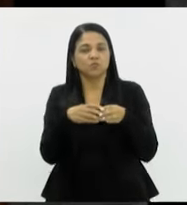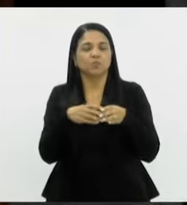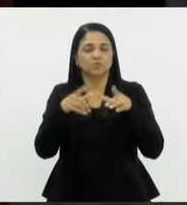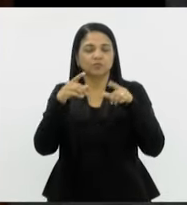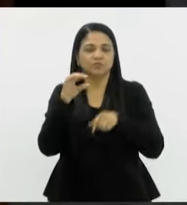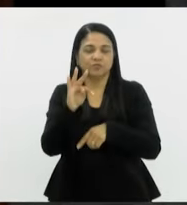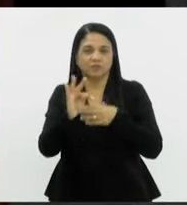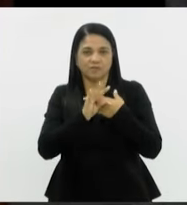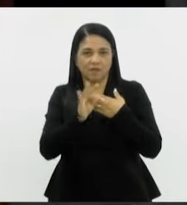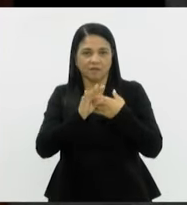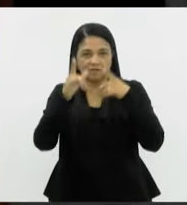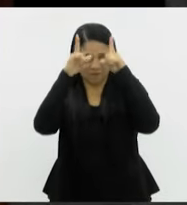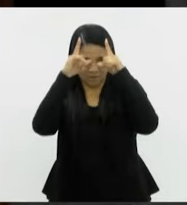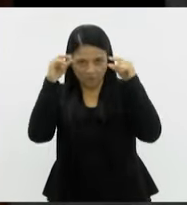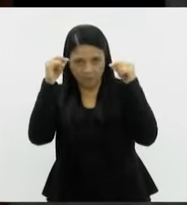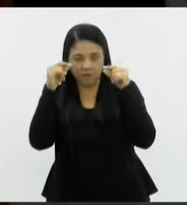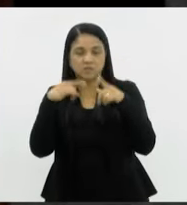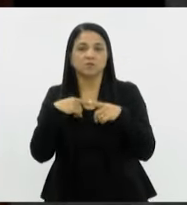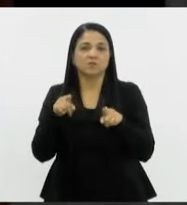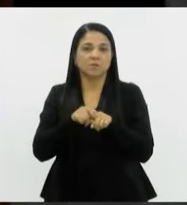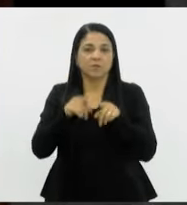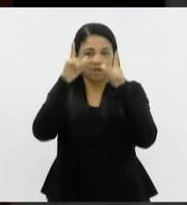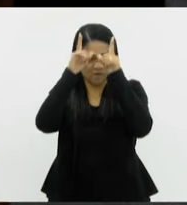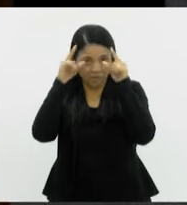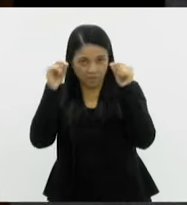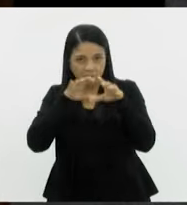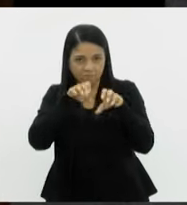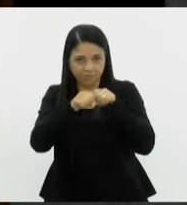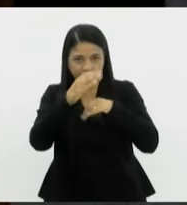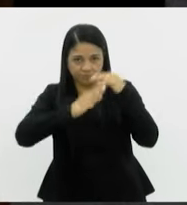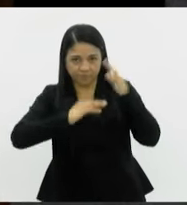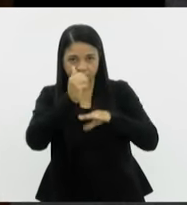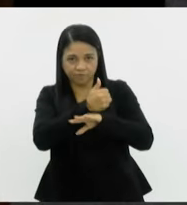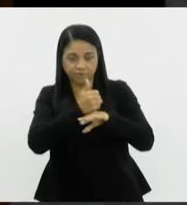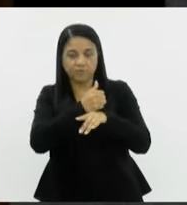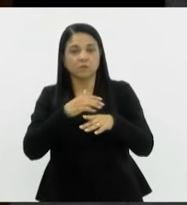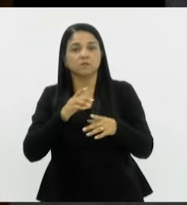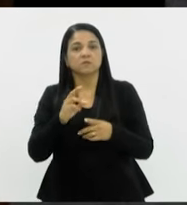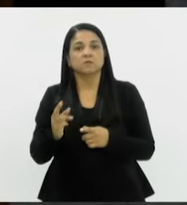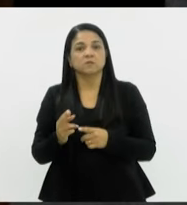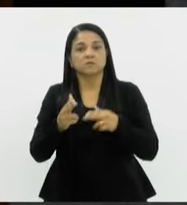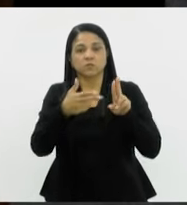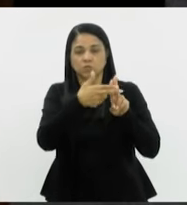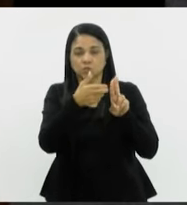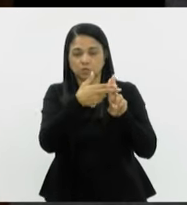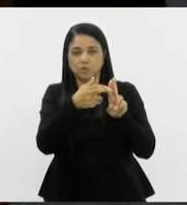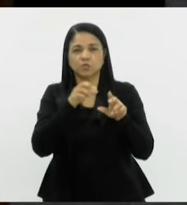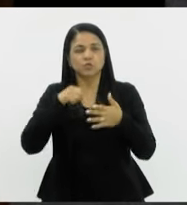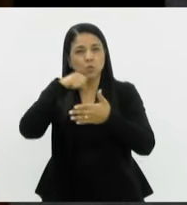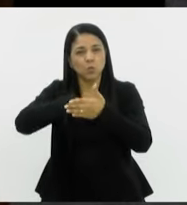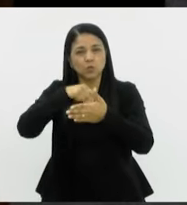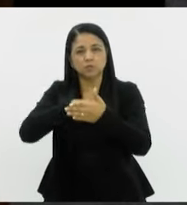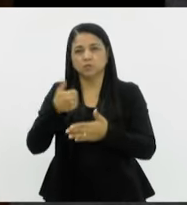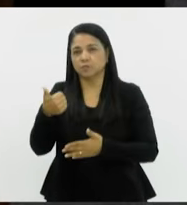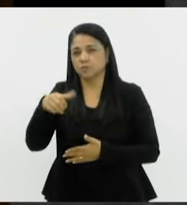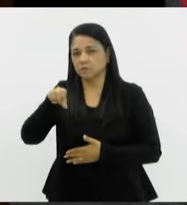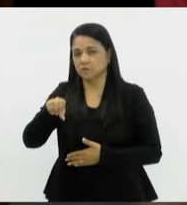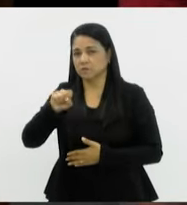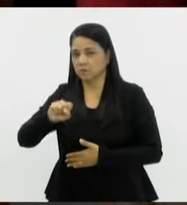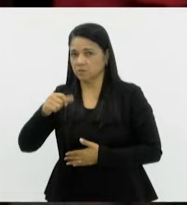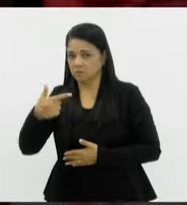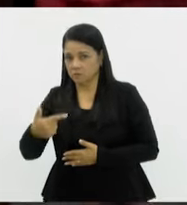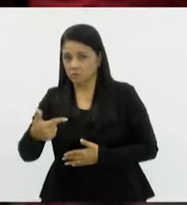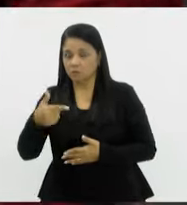de enfermagem, na valorização do Sistema Único de Saúde, luta que ela trava desde 1982,